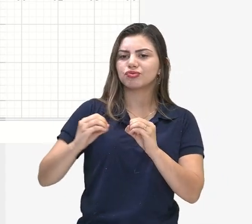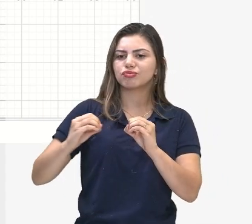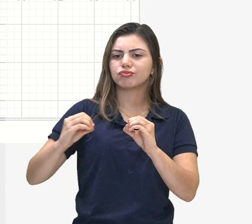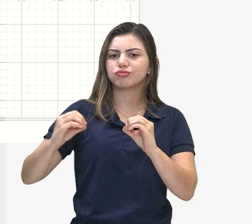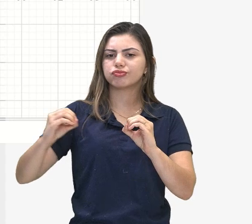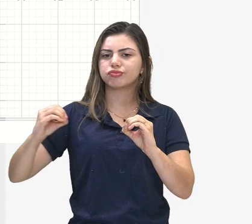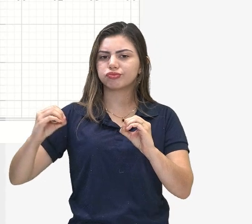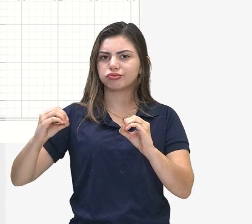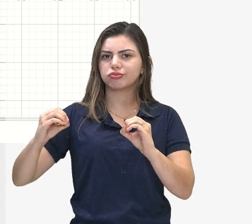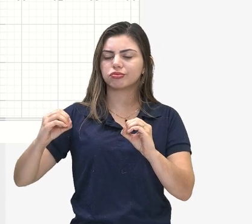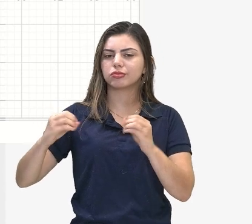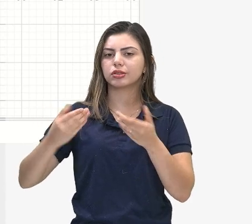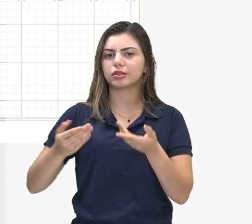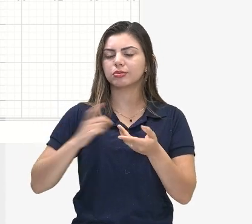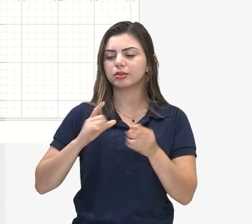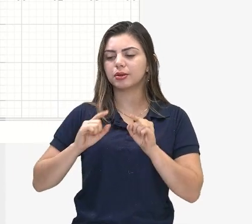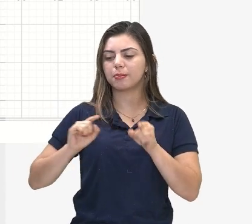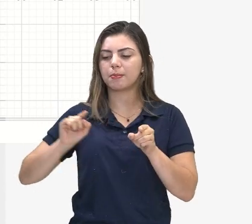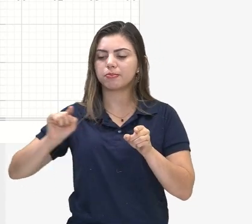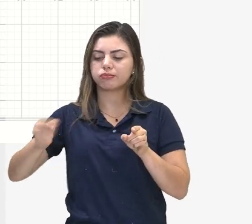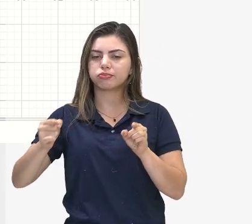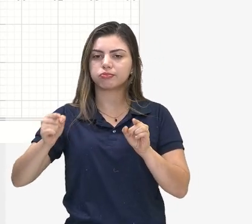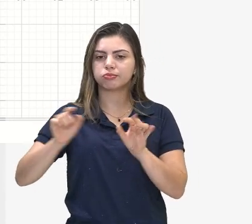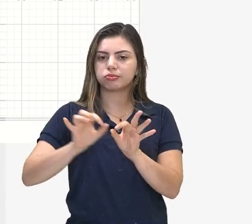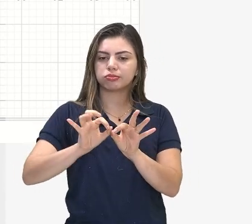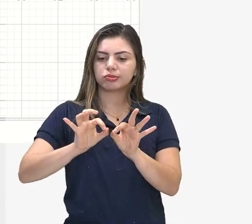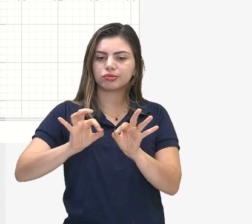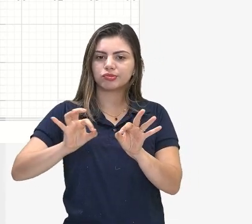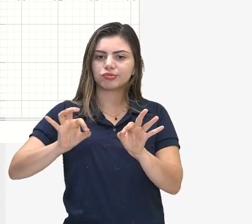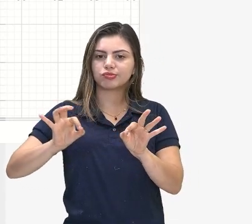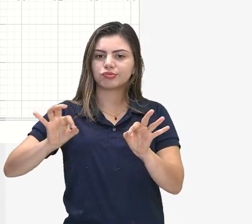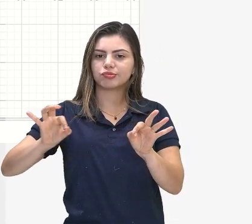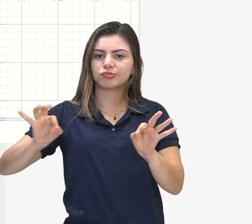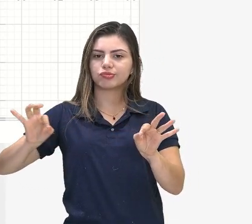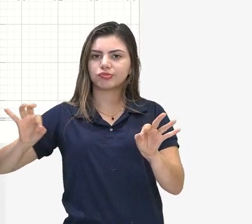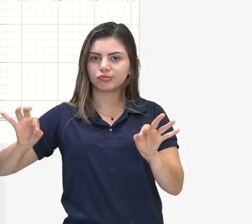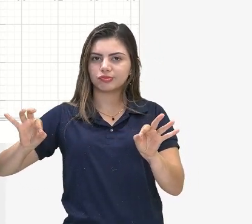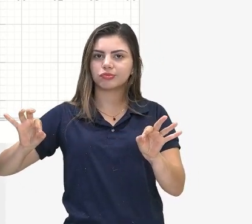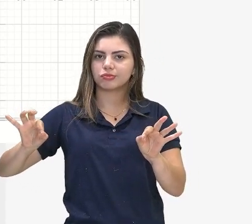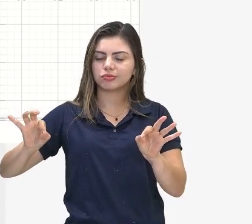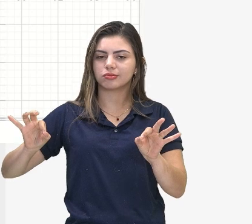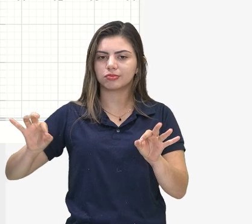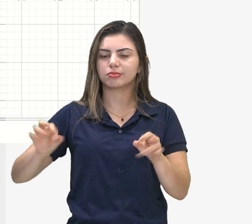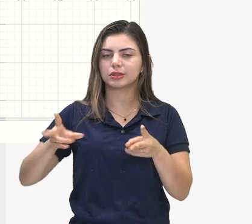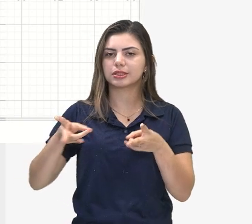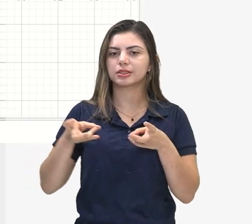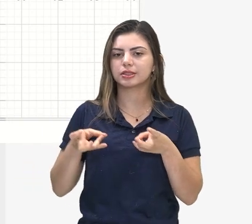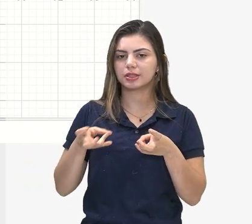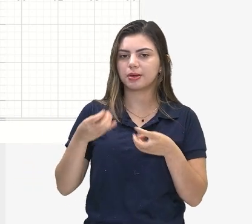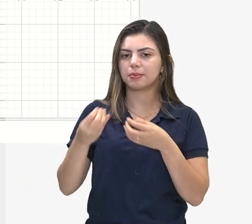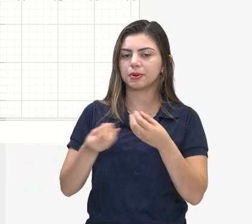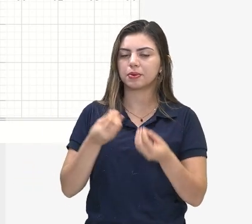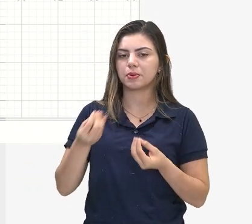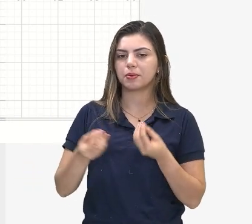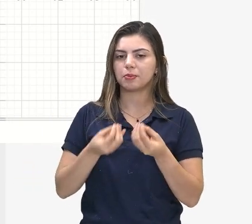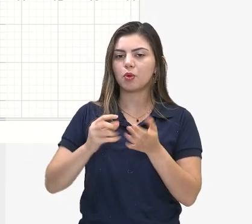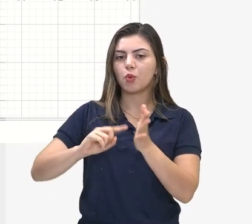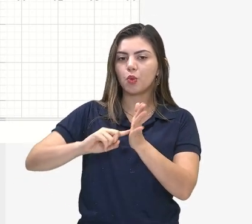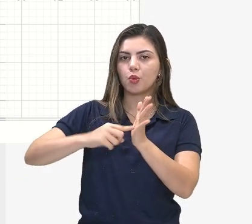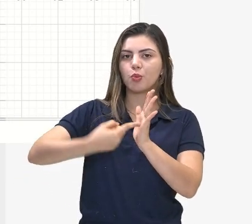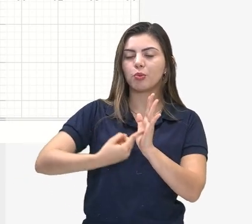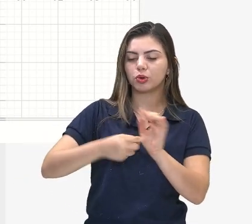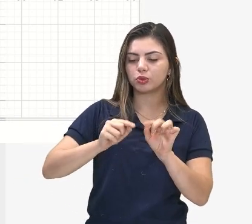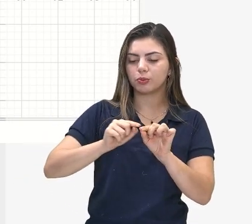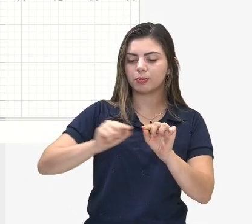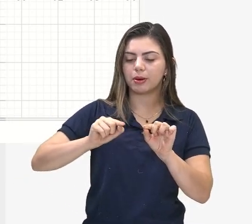aqui para cá, né, vai aumentando. Ó. Ela já vai se aproximando da outra extremidade da circunferência. Observe que o ponto aqui, ó, tracejado,